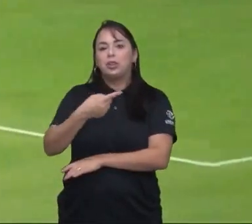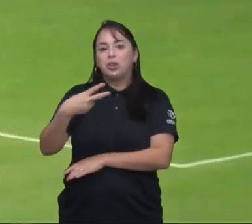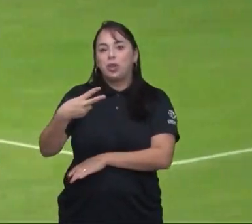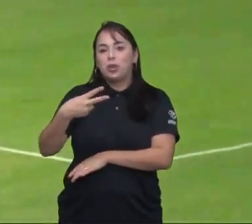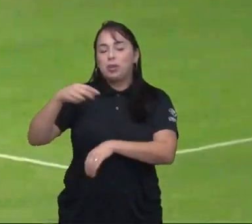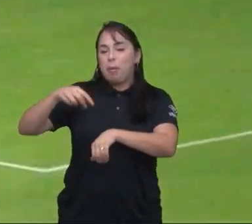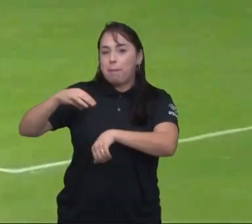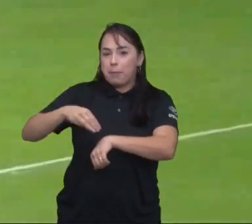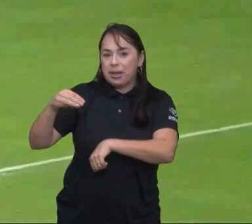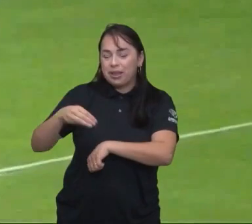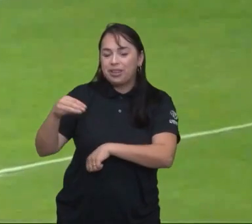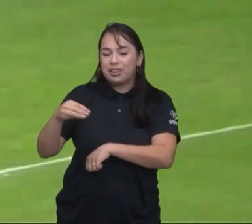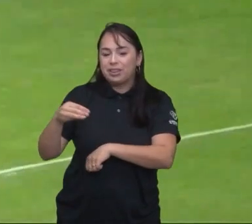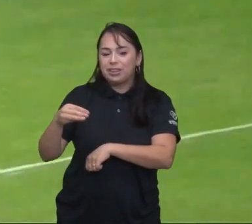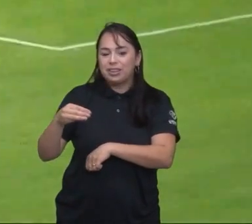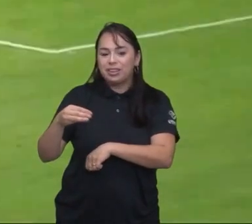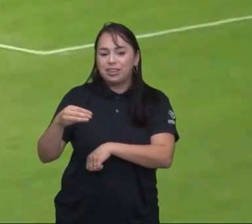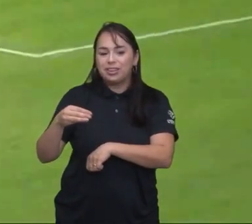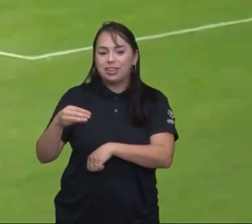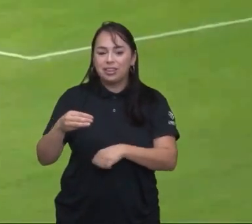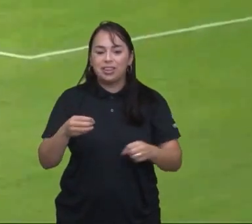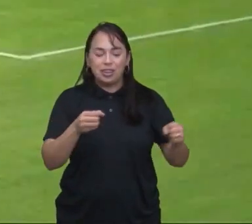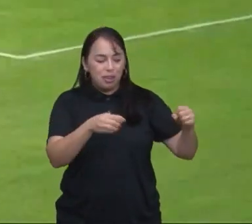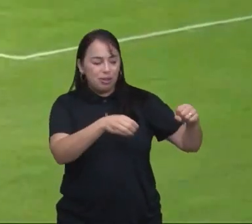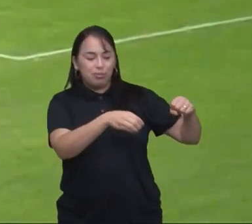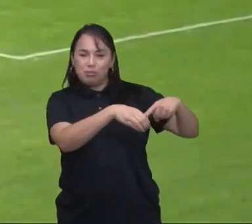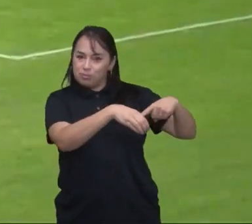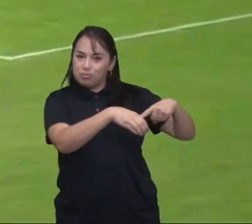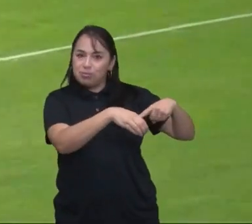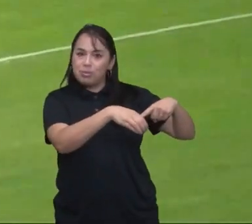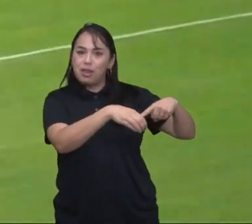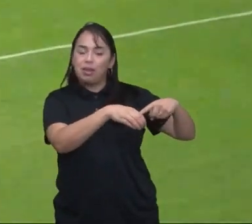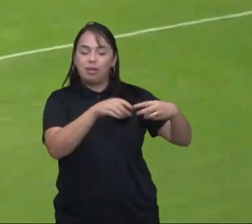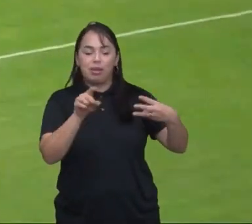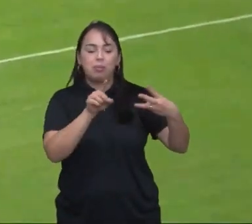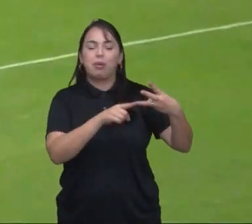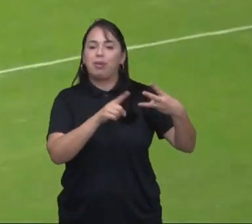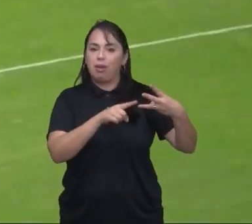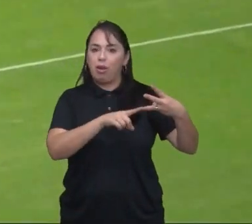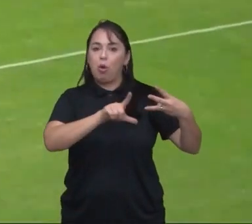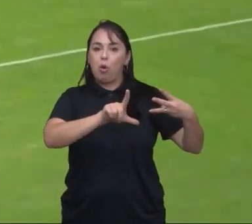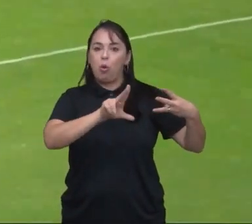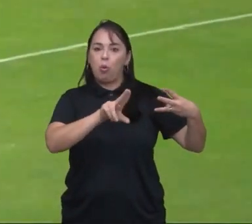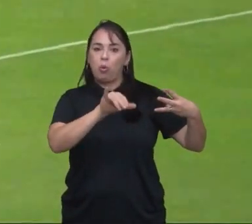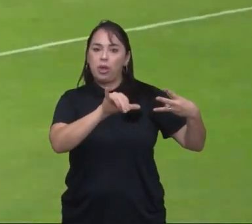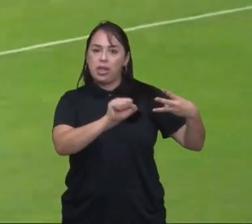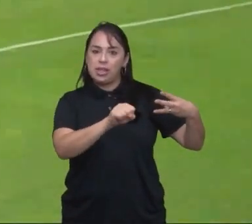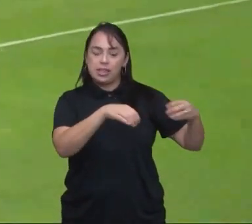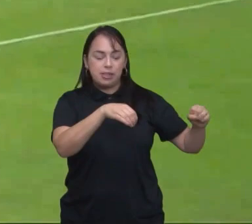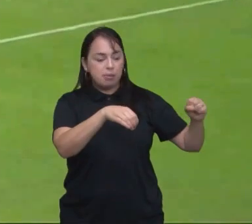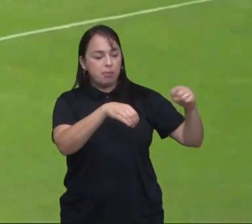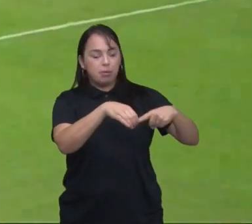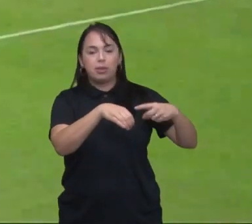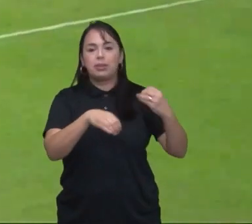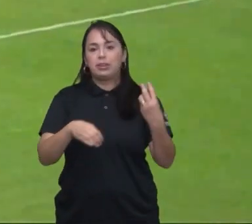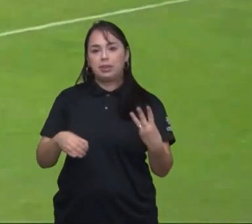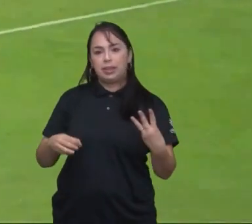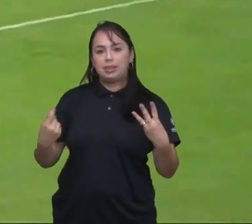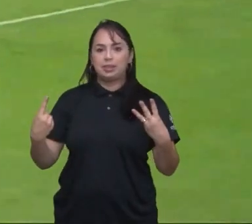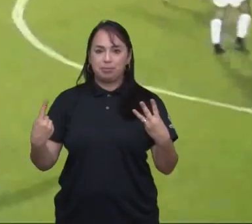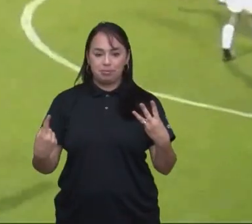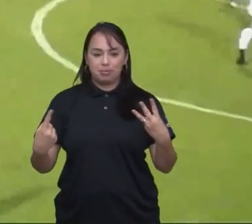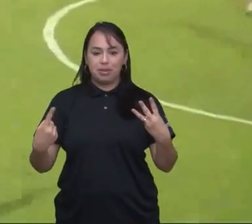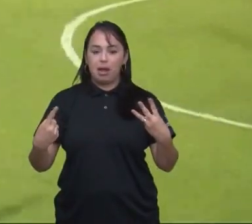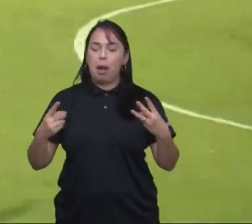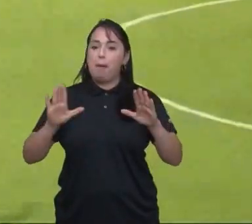bafo virou com Guilherme Pitbull e ampliou com Luiz Eduardo pegando o rebote da trave. Comercial, 3-1. Mas